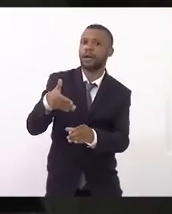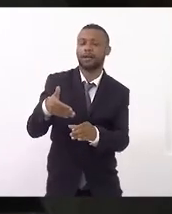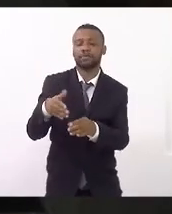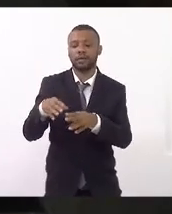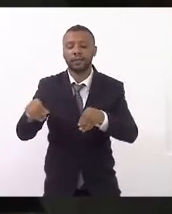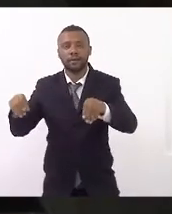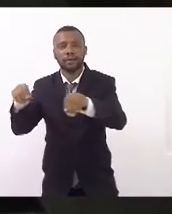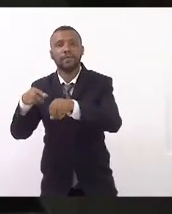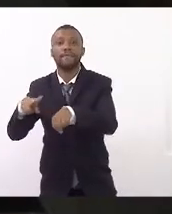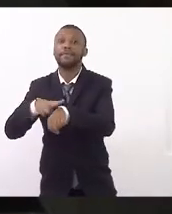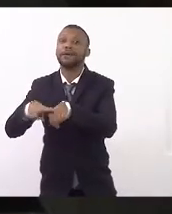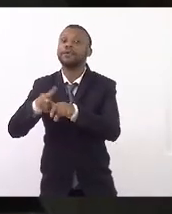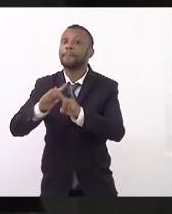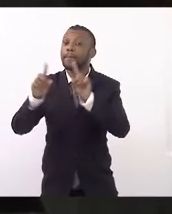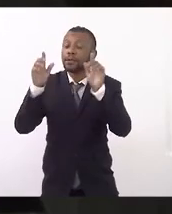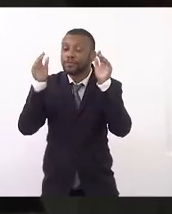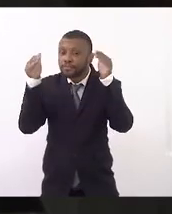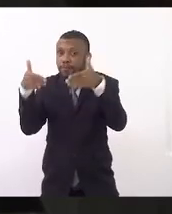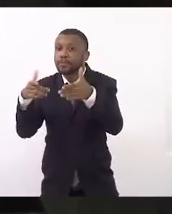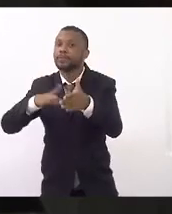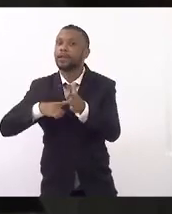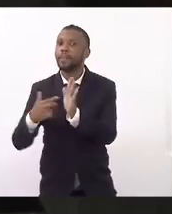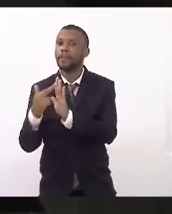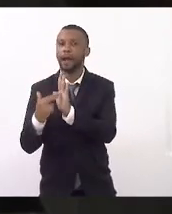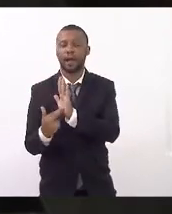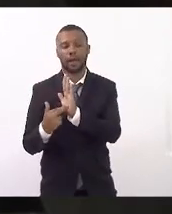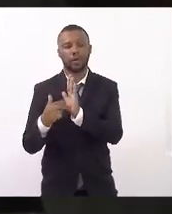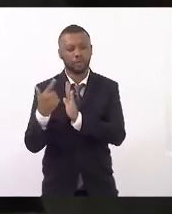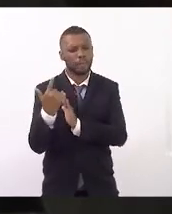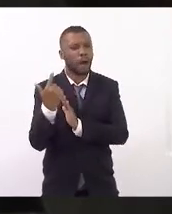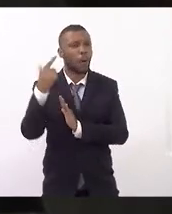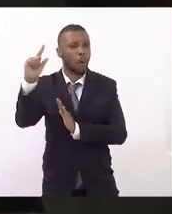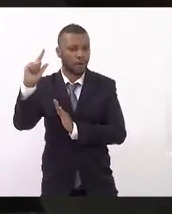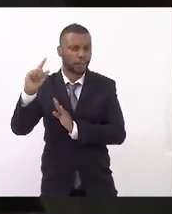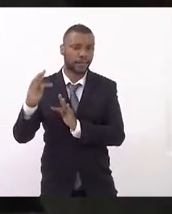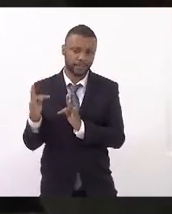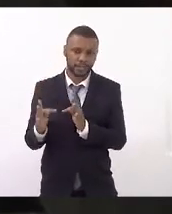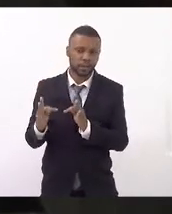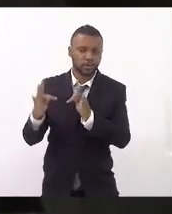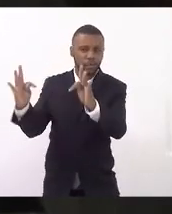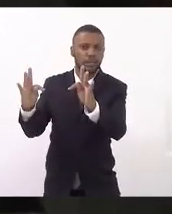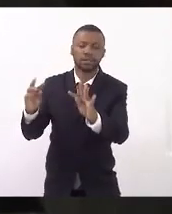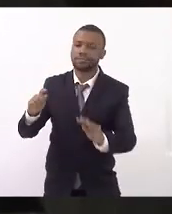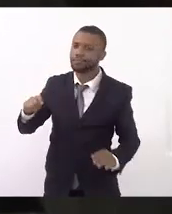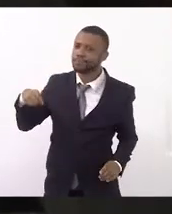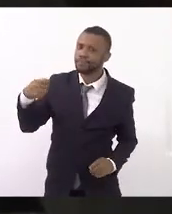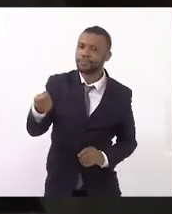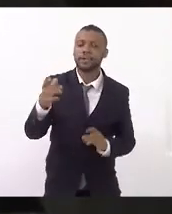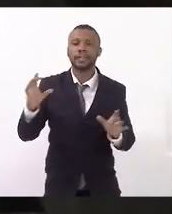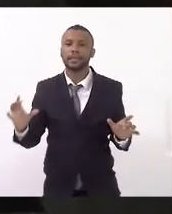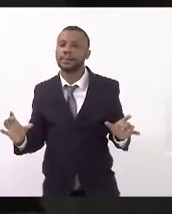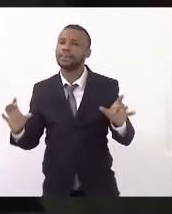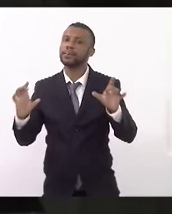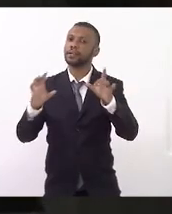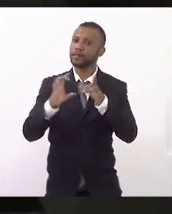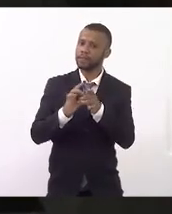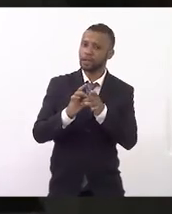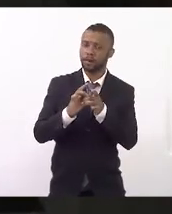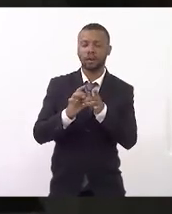isso é restrito. Há uma outra tecnologia que se chama integração